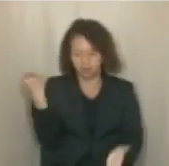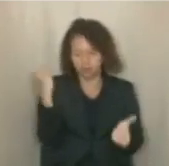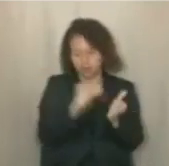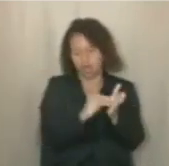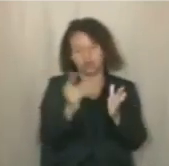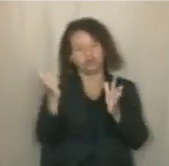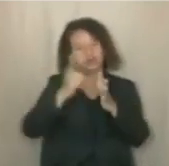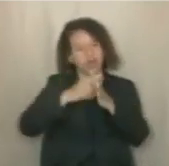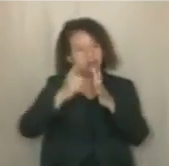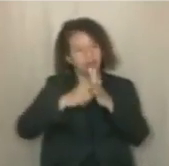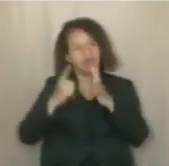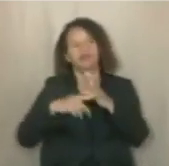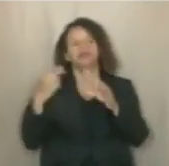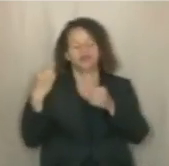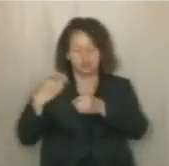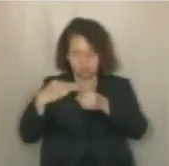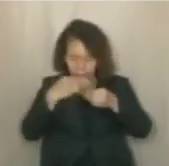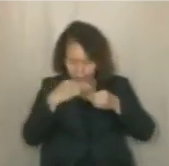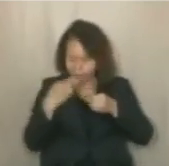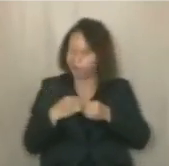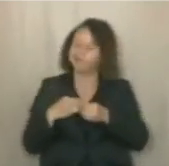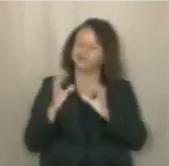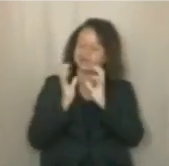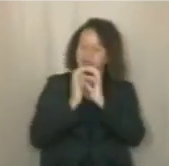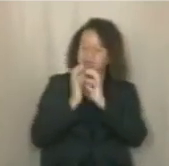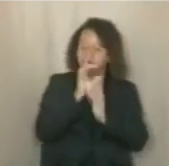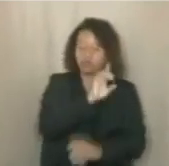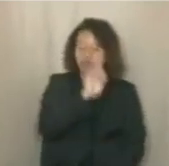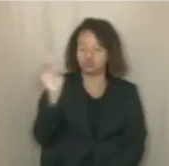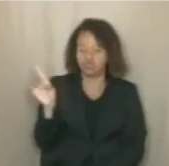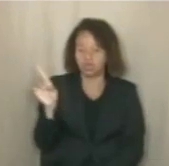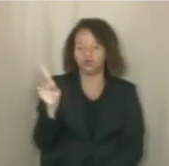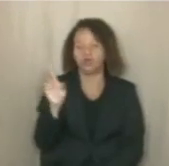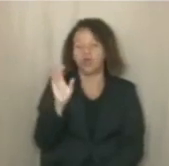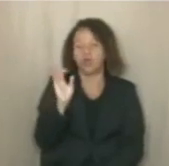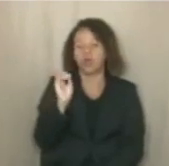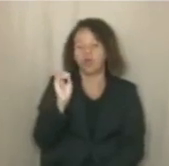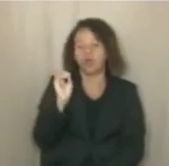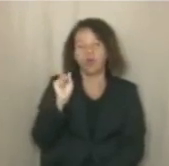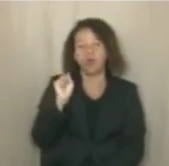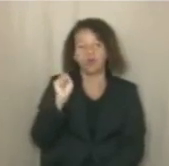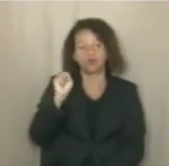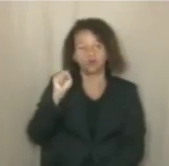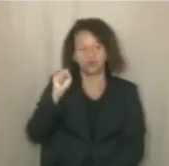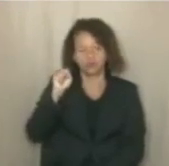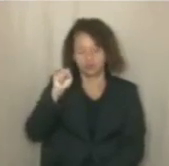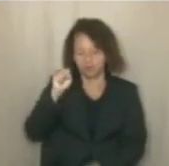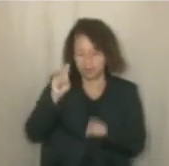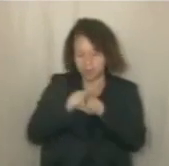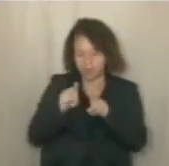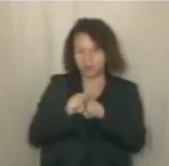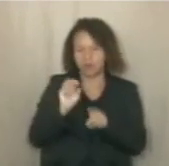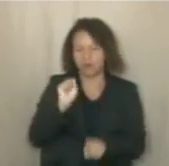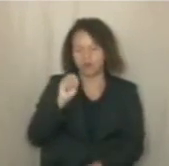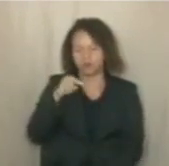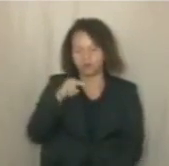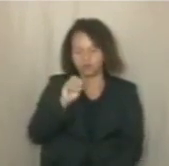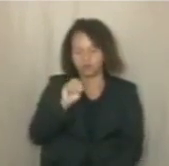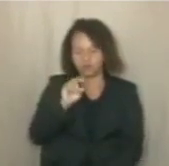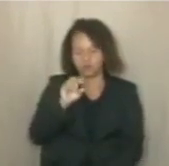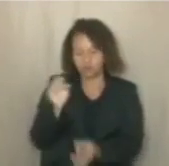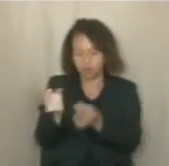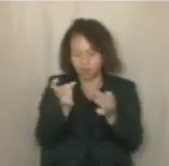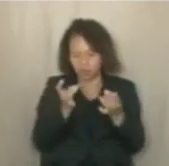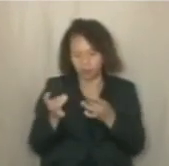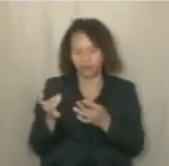no calendário municipal, vereador Paulo Muniz, o Dia do Comerciário e o Dia do Promotor de Vendas, dia 30 de outubro